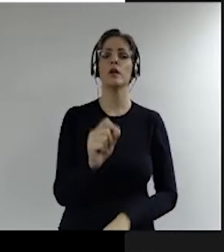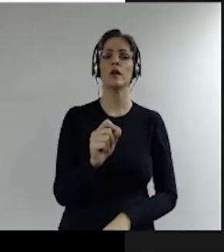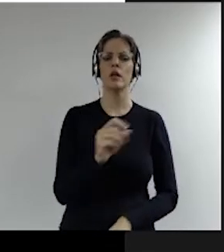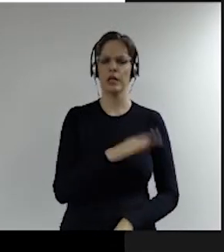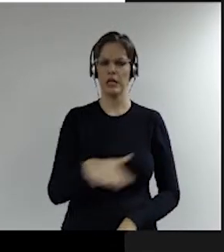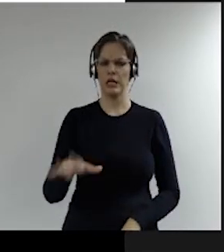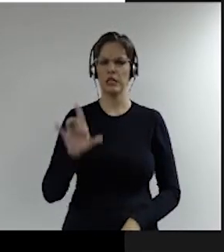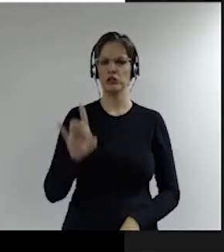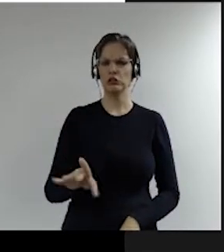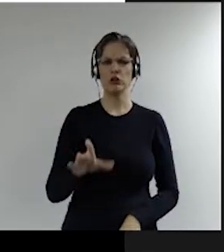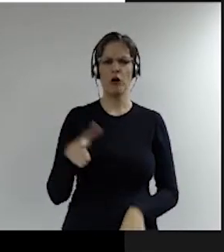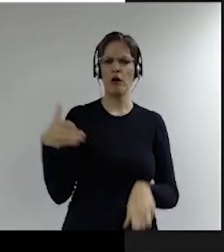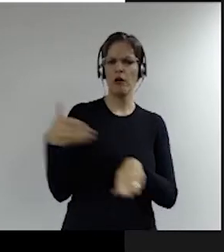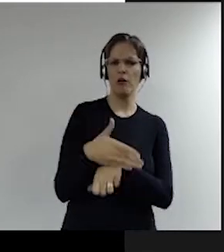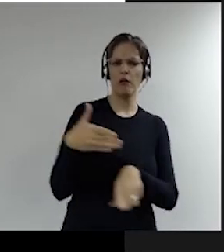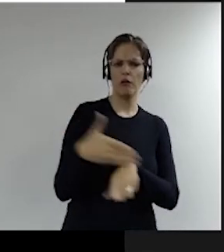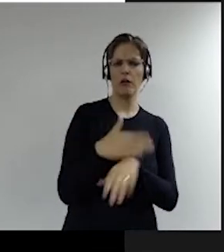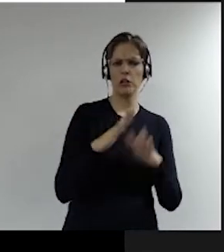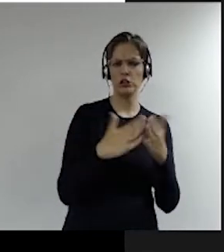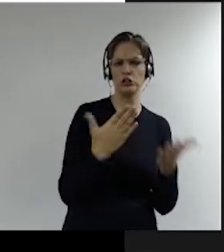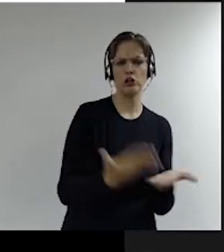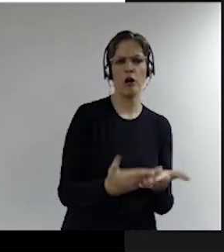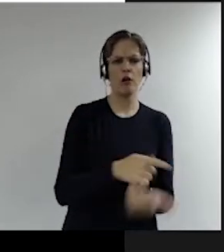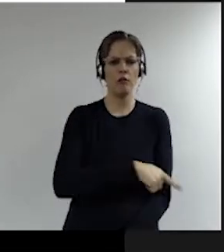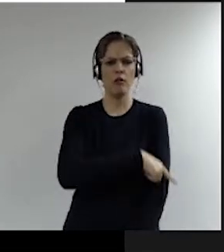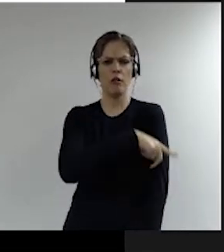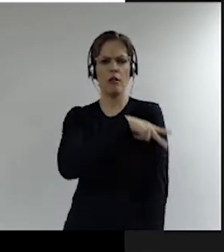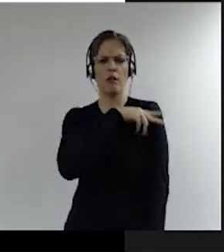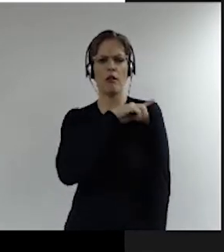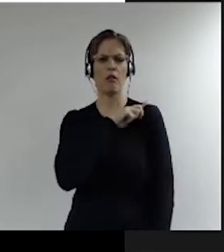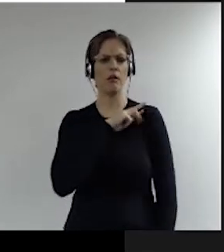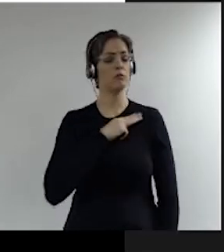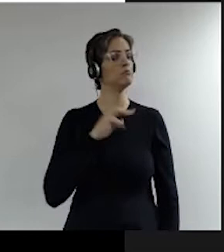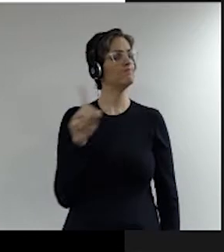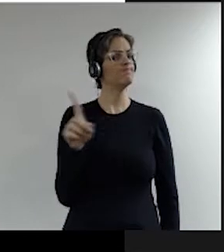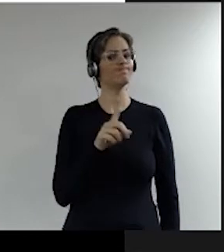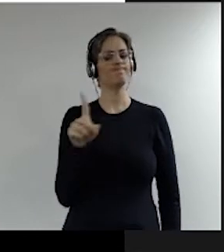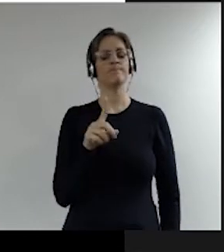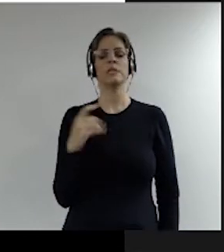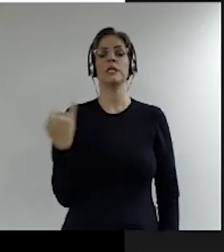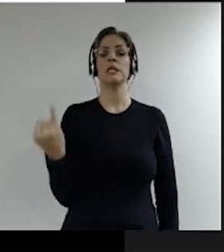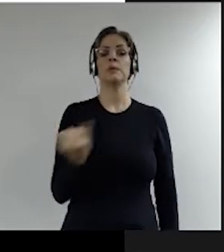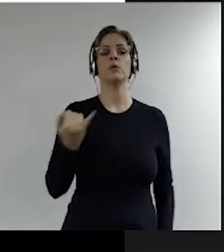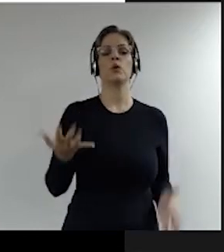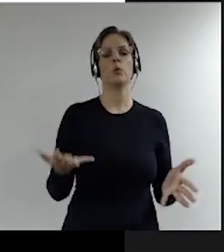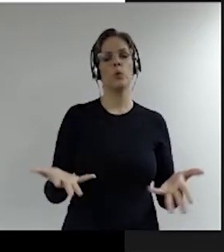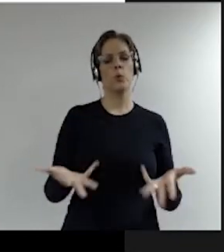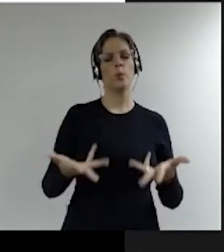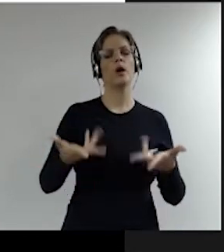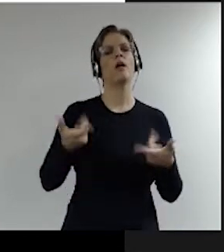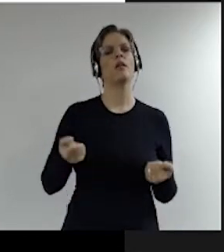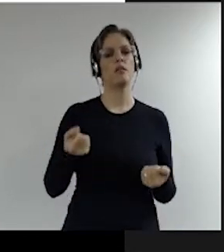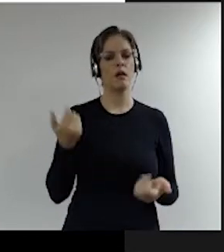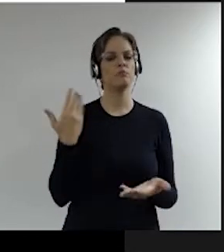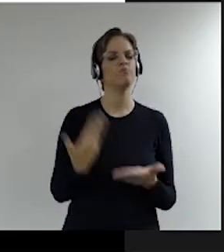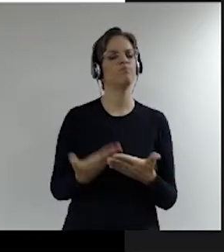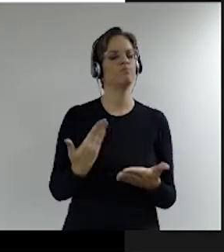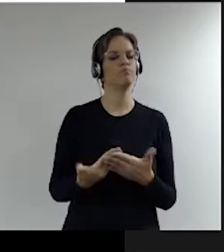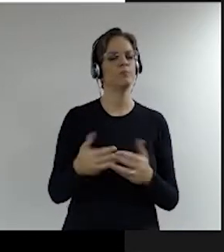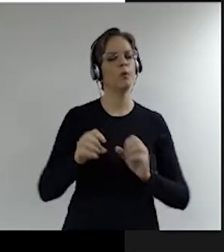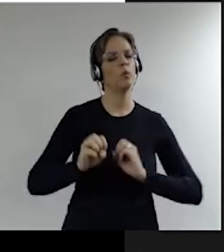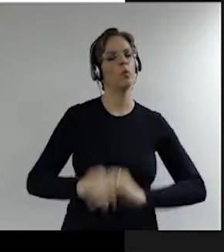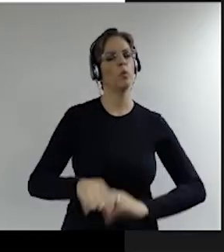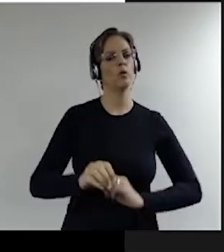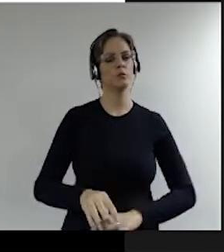estarem no ensino primário ou sequer no secundário, é importante a qualidade dessa educação. Então, ela tem que